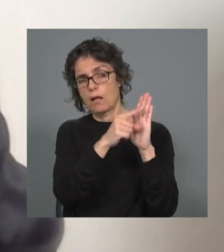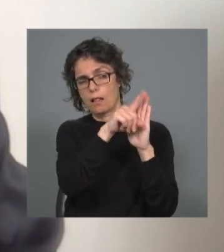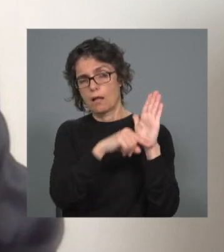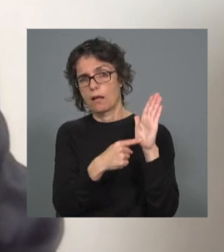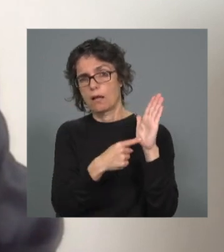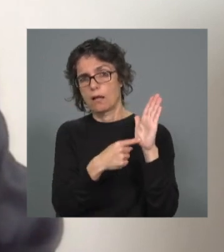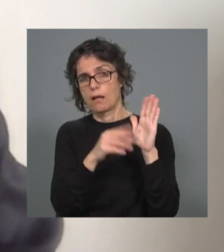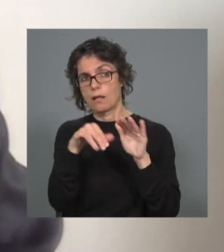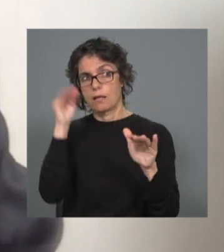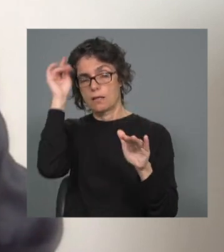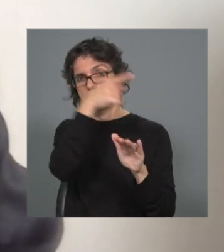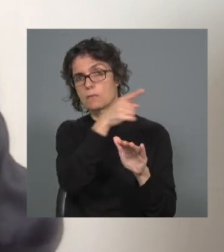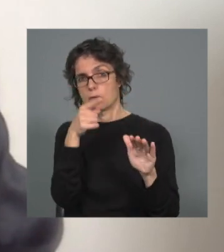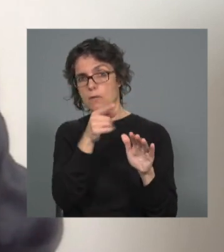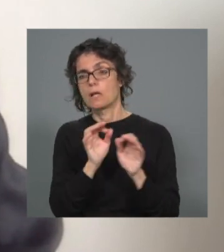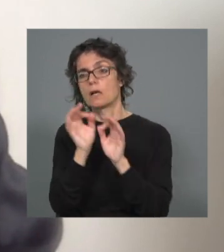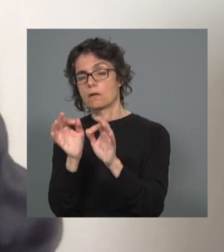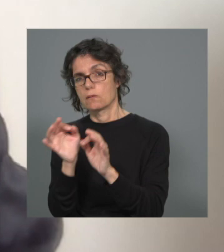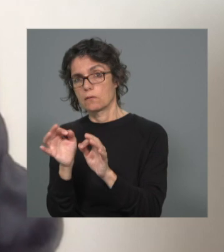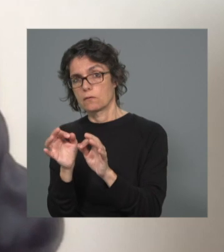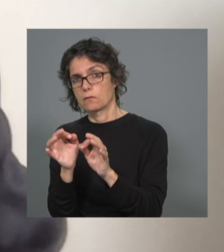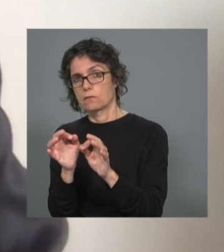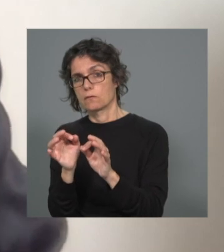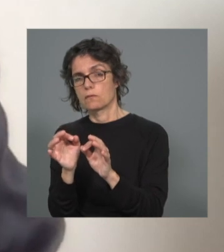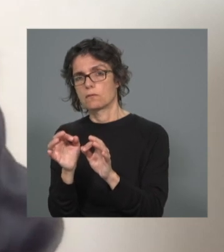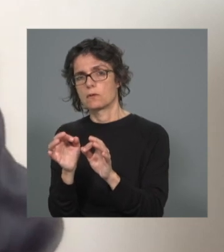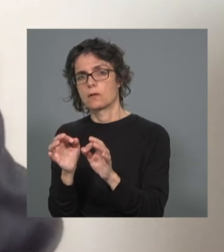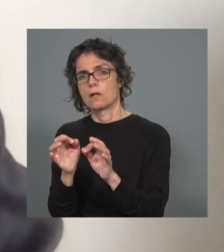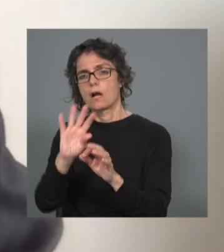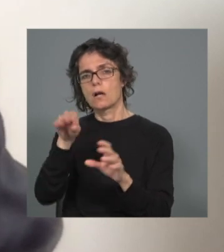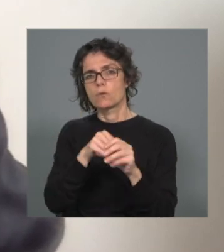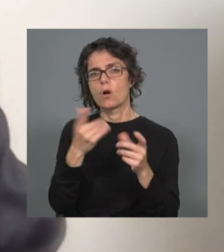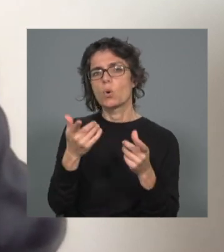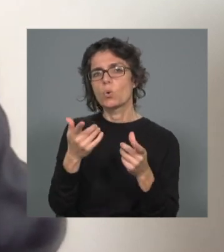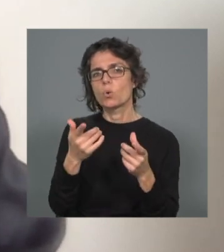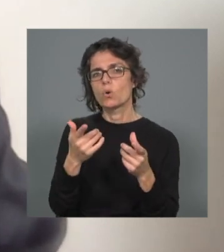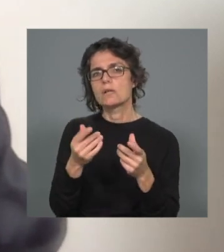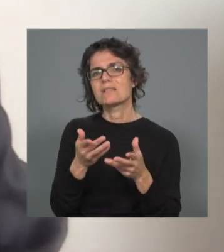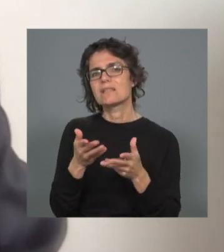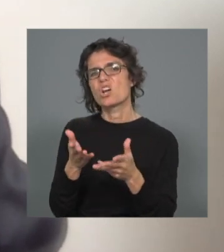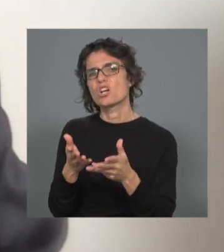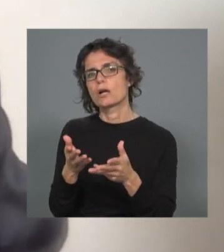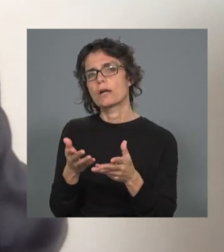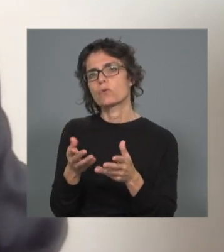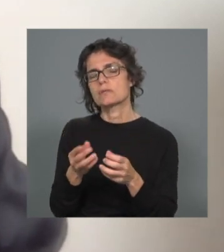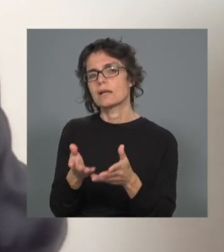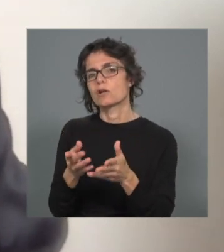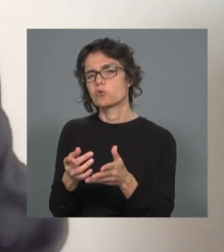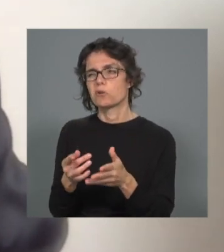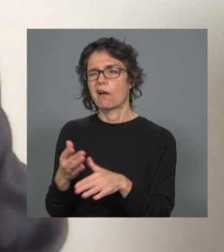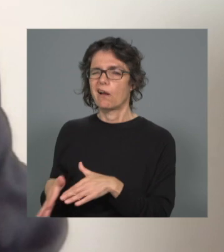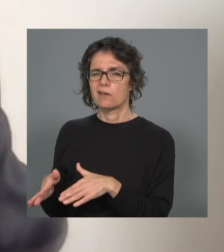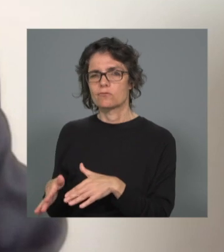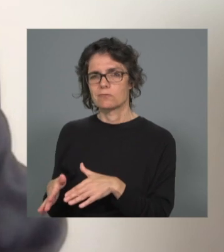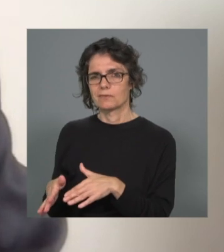da República, se elas favorecem a inclusão ou se favorecem a exclusão, não é? E esse é todo um trabalho que tem de ser feito